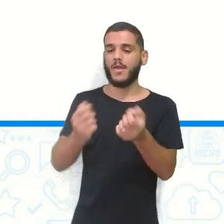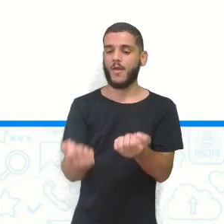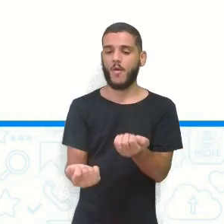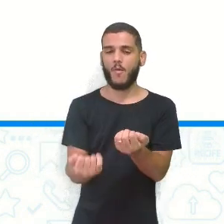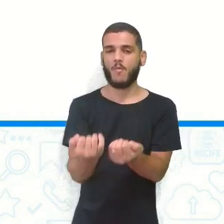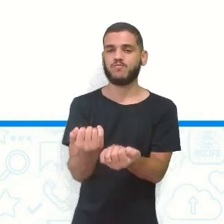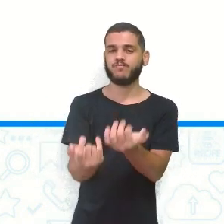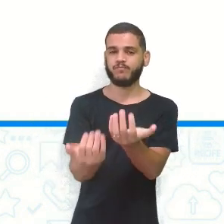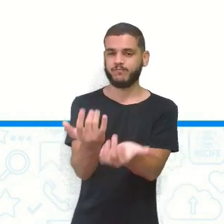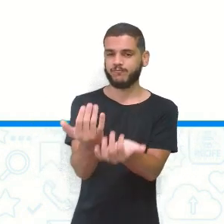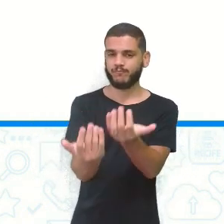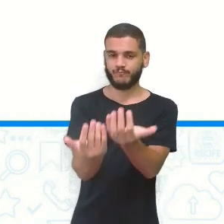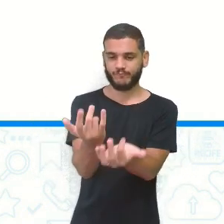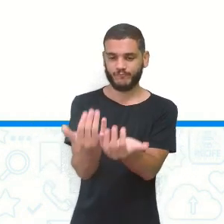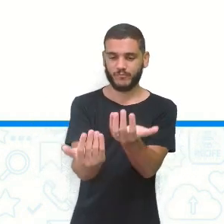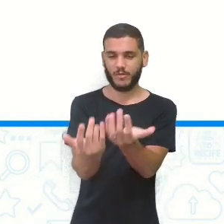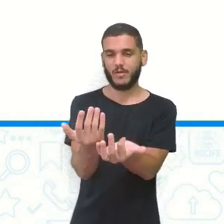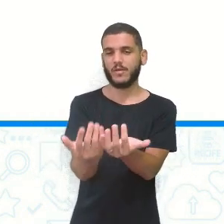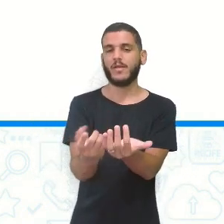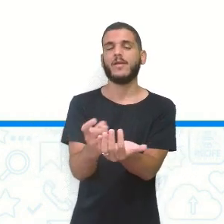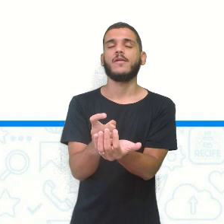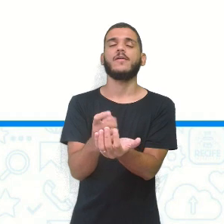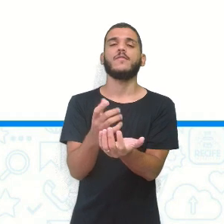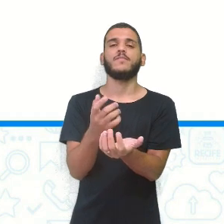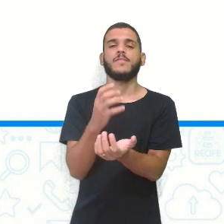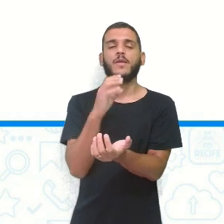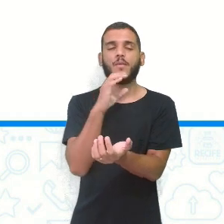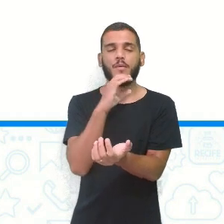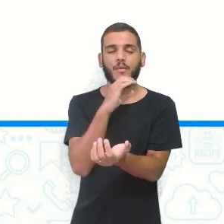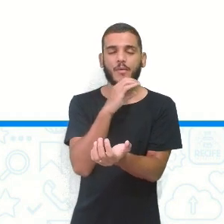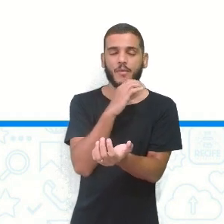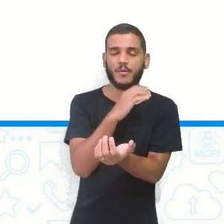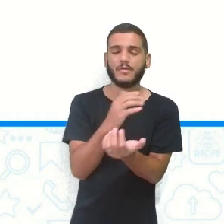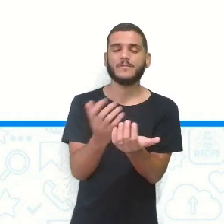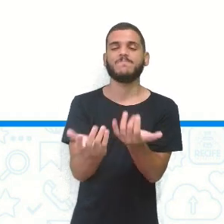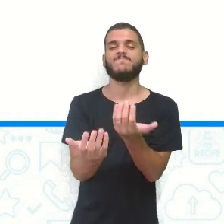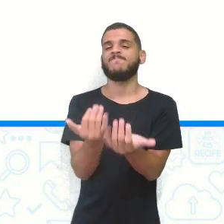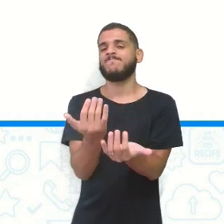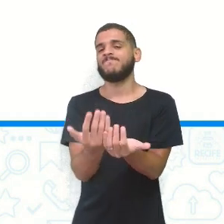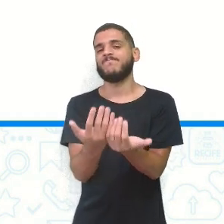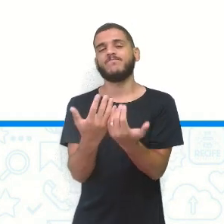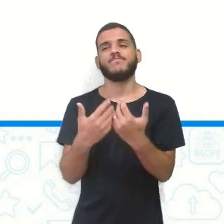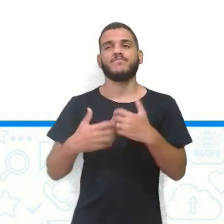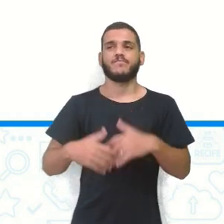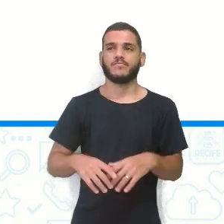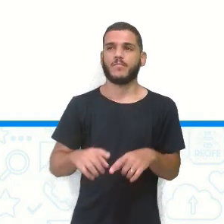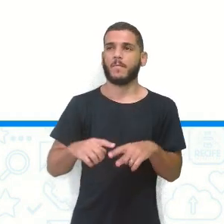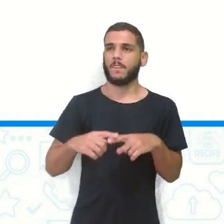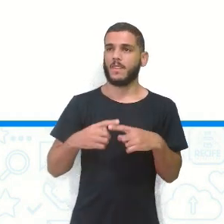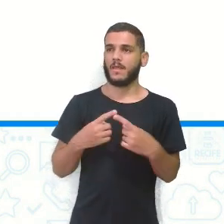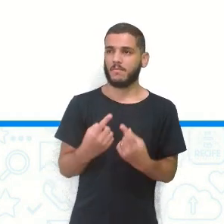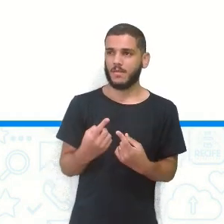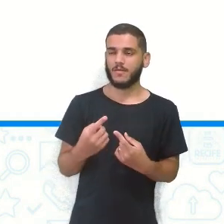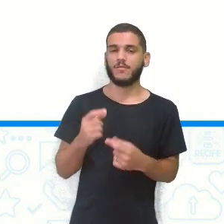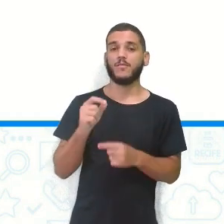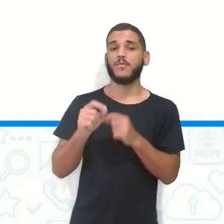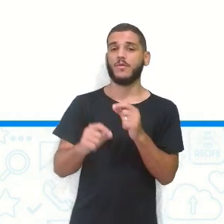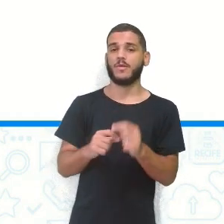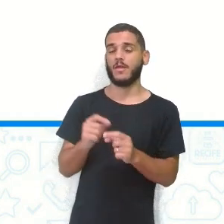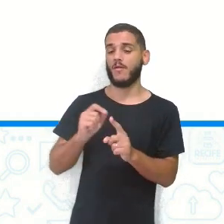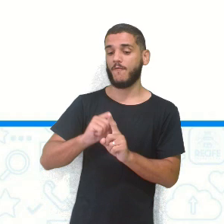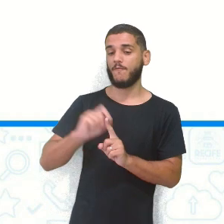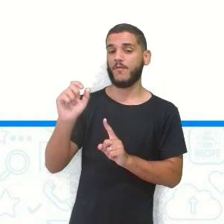e lustroso, como uma estufa que a aquecia por completo. Mas logo a chama do fósforo